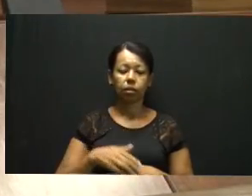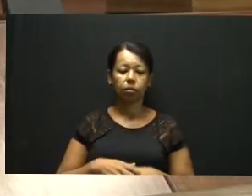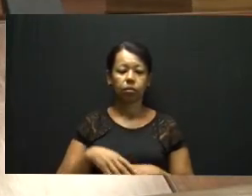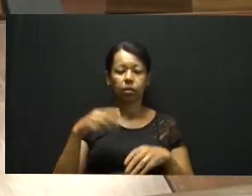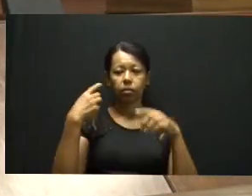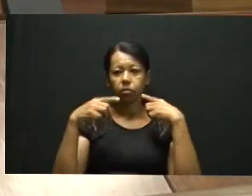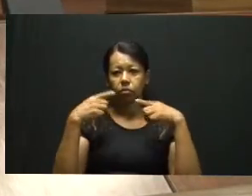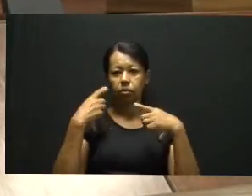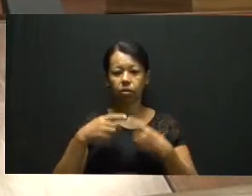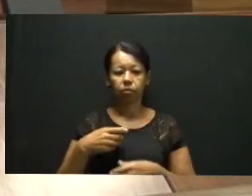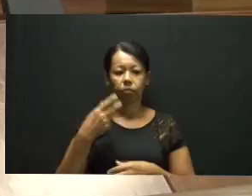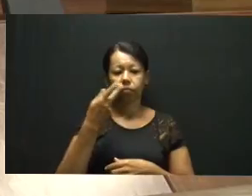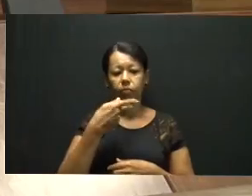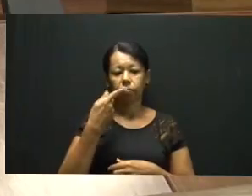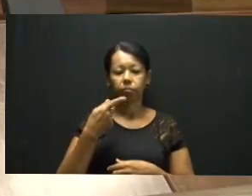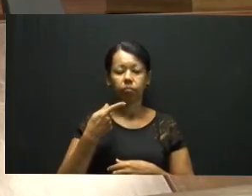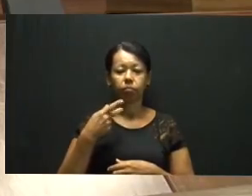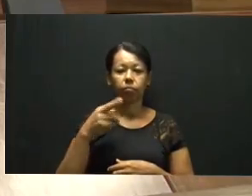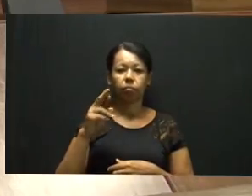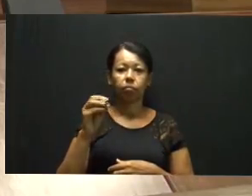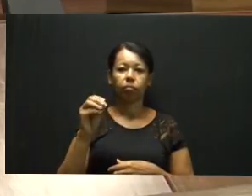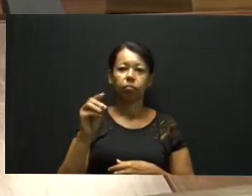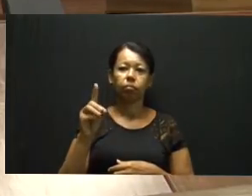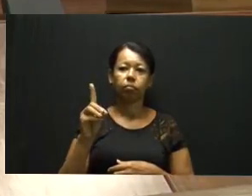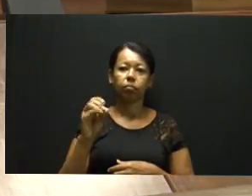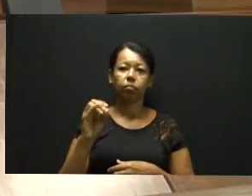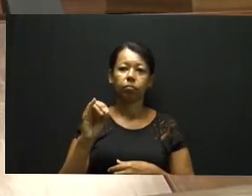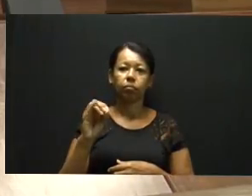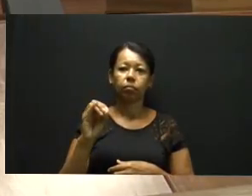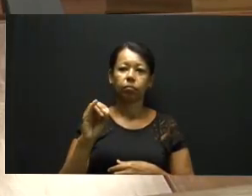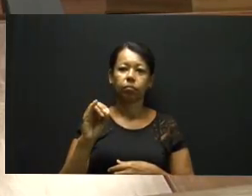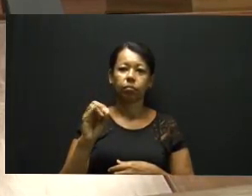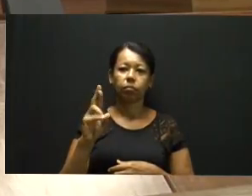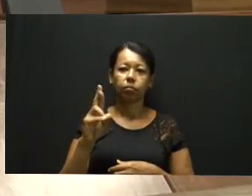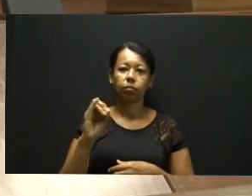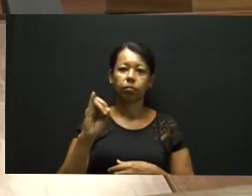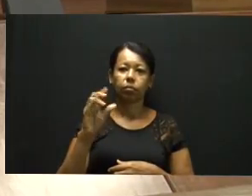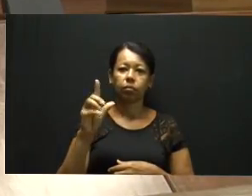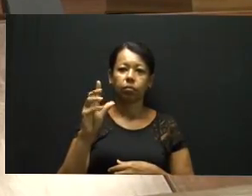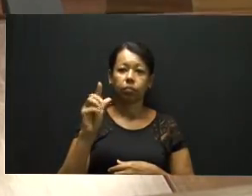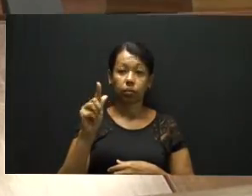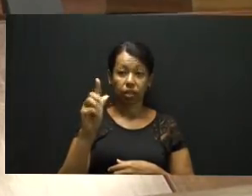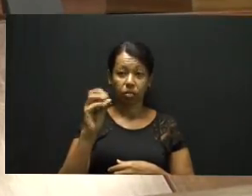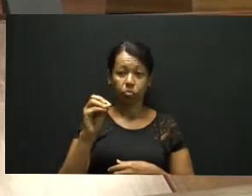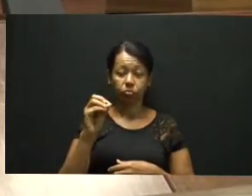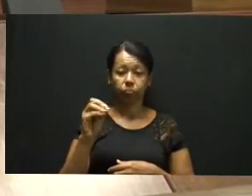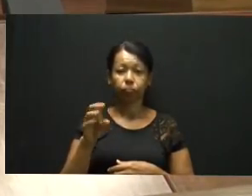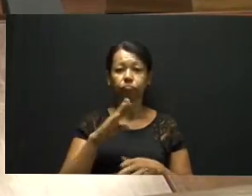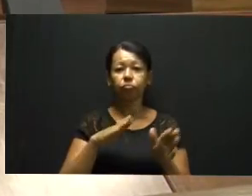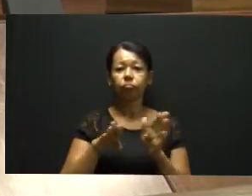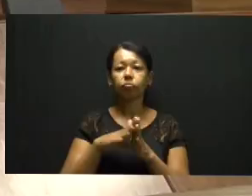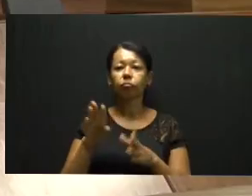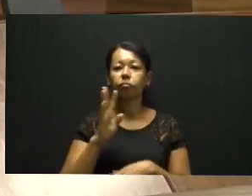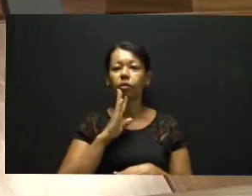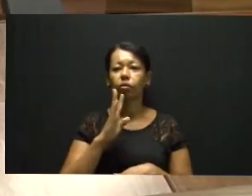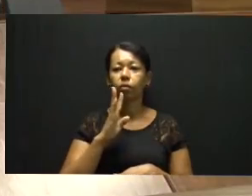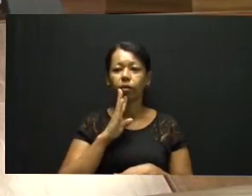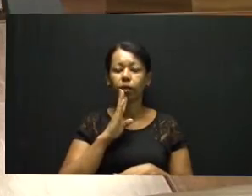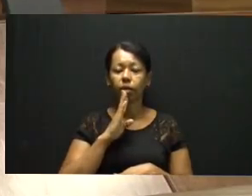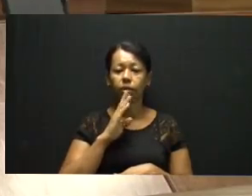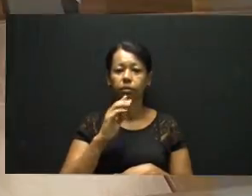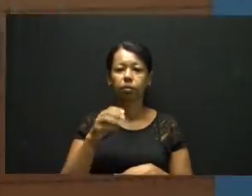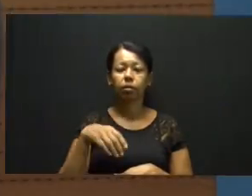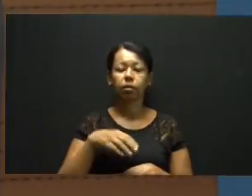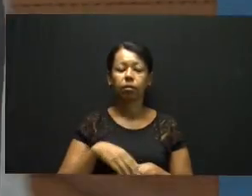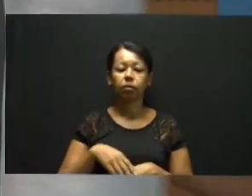Em discussão, com a palavra o vereador Rodrigo Alemão. Senhor presidente, nobres pares, é de conhecimento notório público que